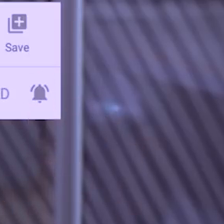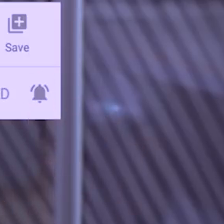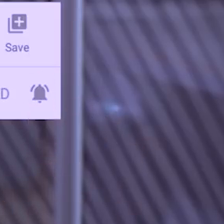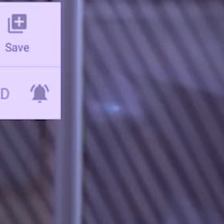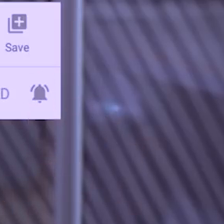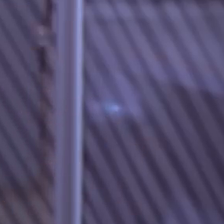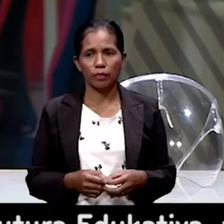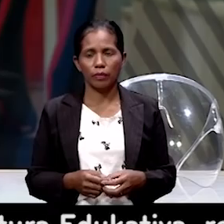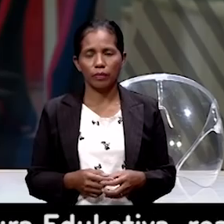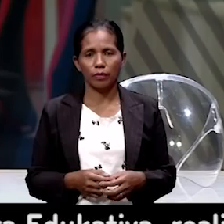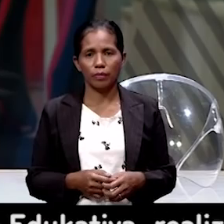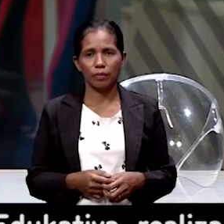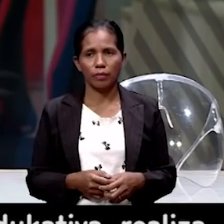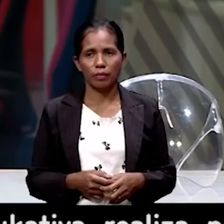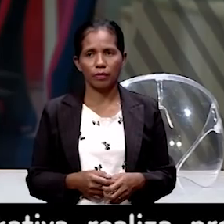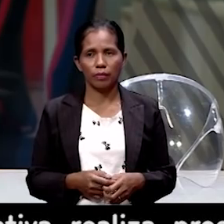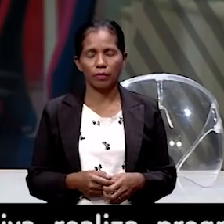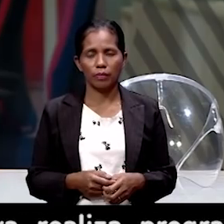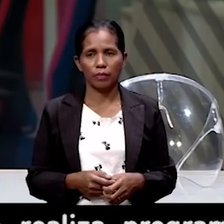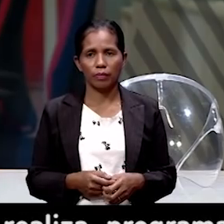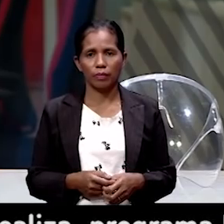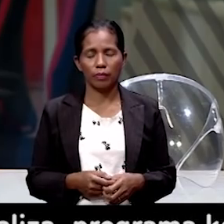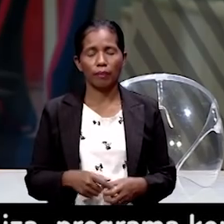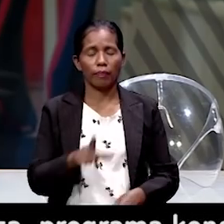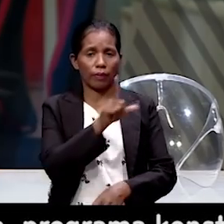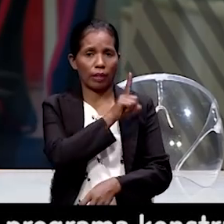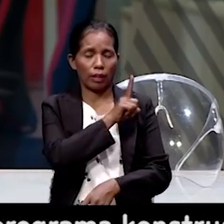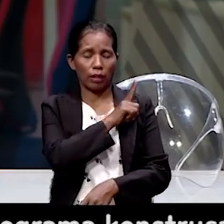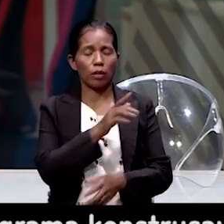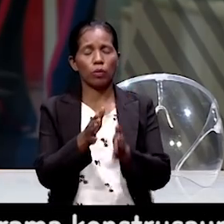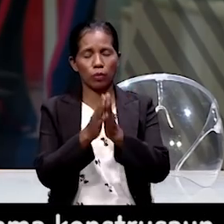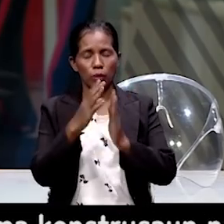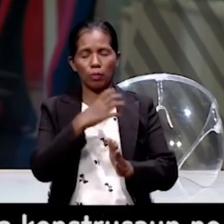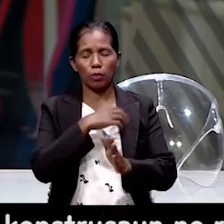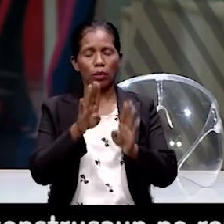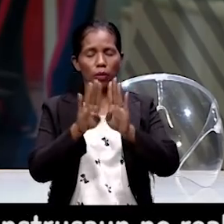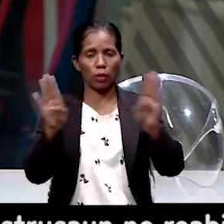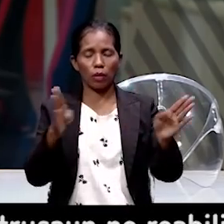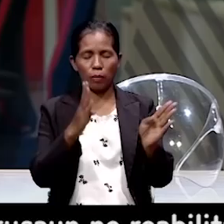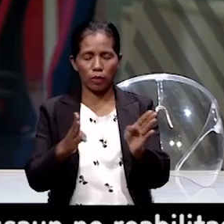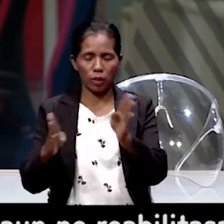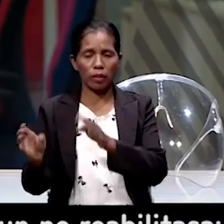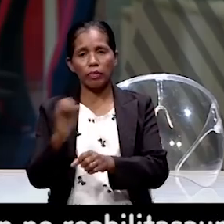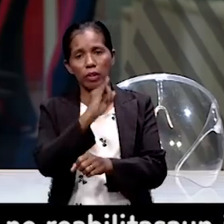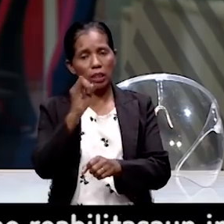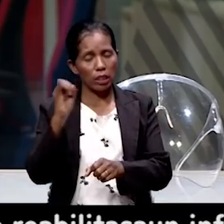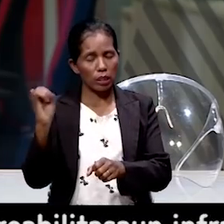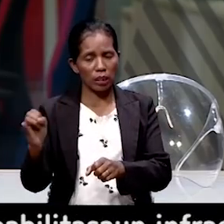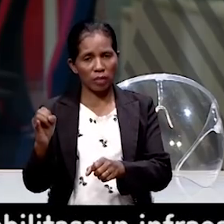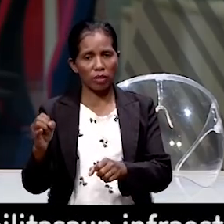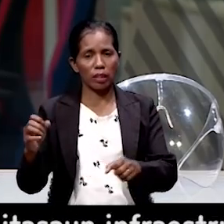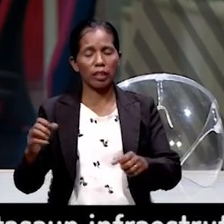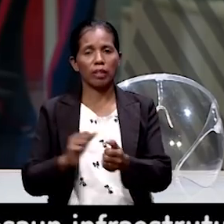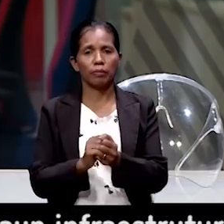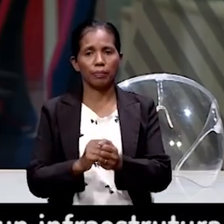more information. Lerianan Timur husu peniteli loke prosesu investigação ba acidente tráfego i Hainaru